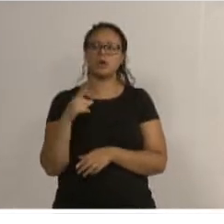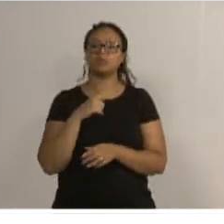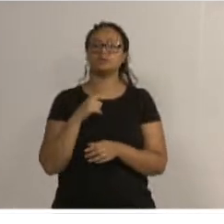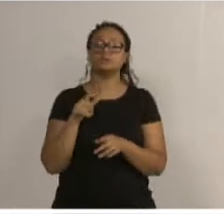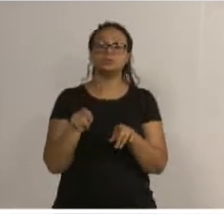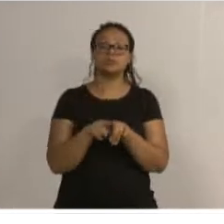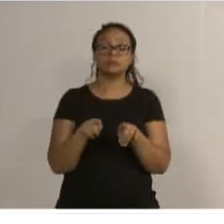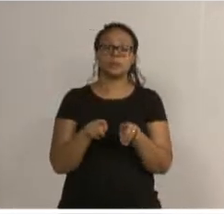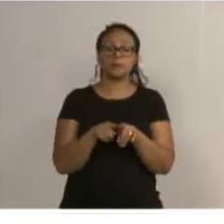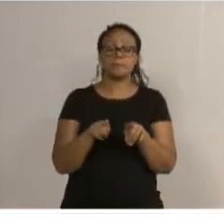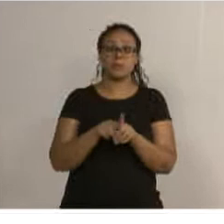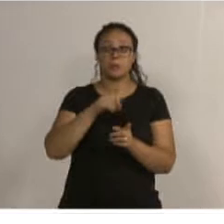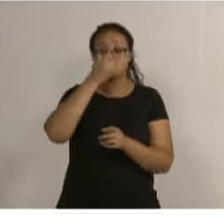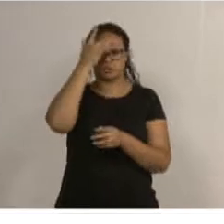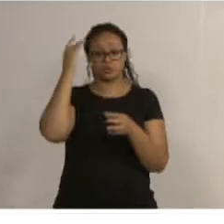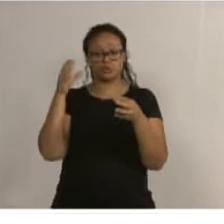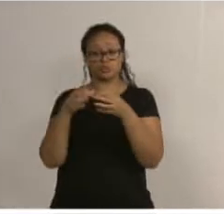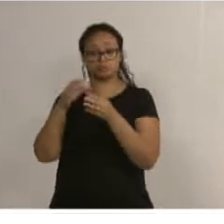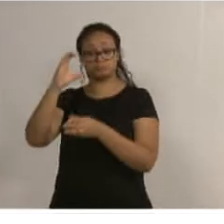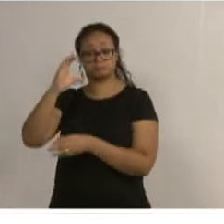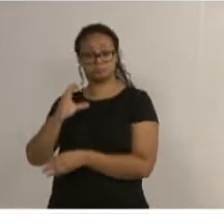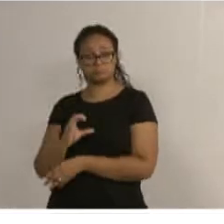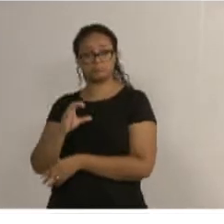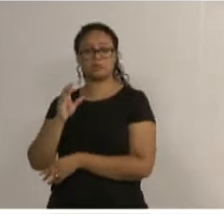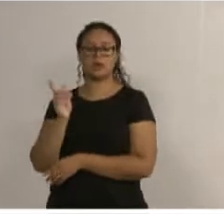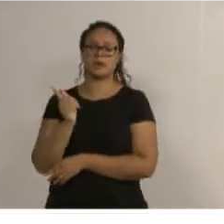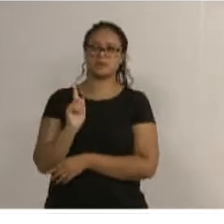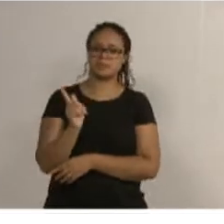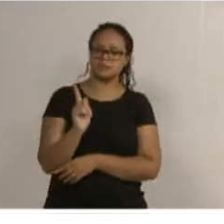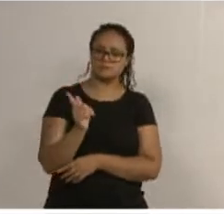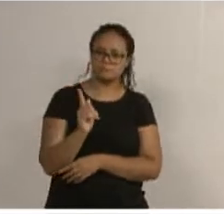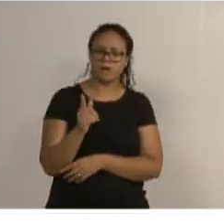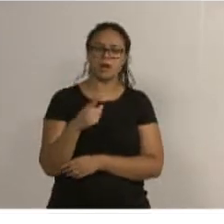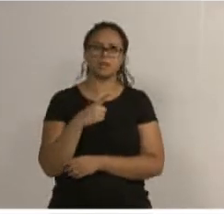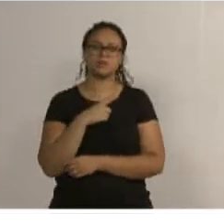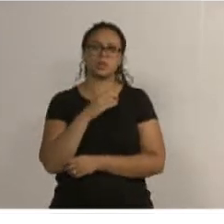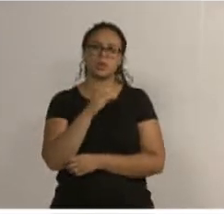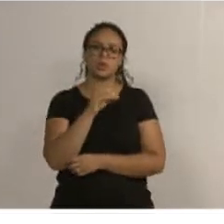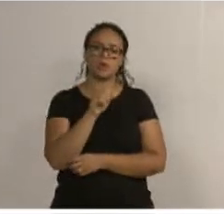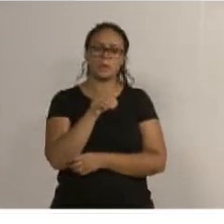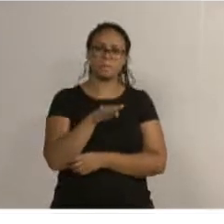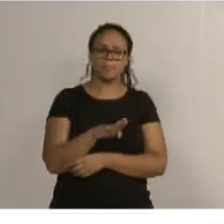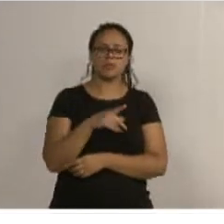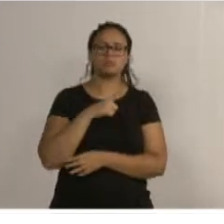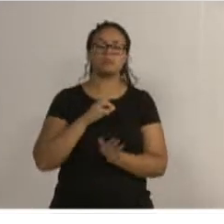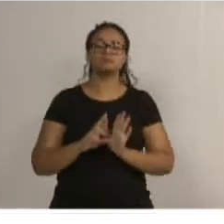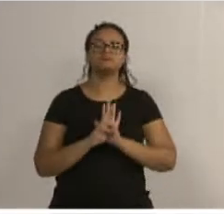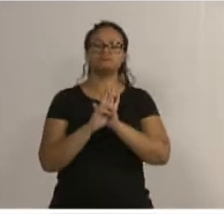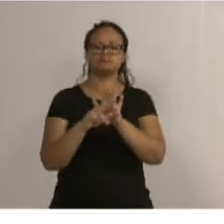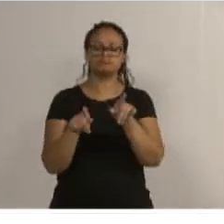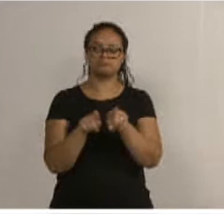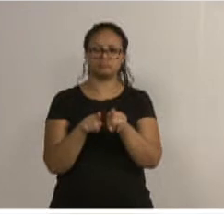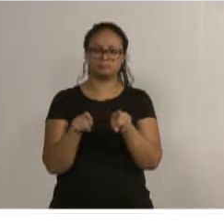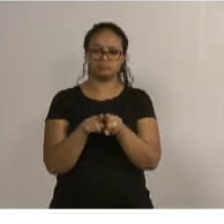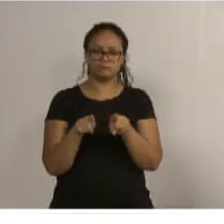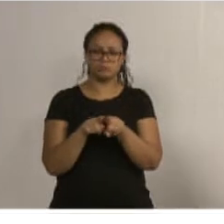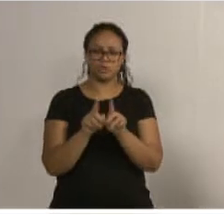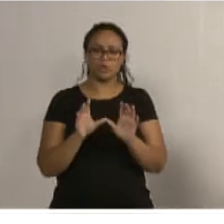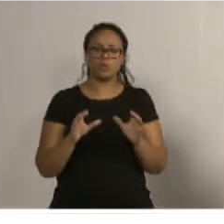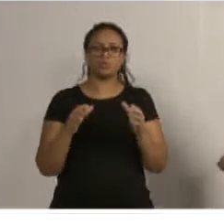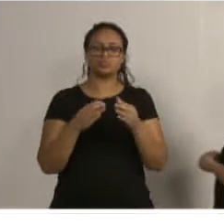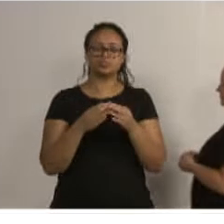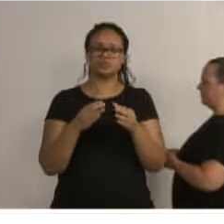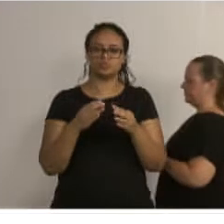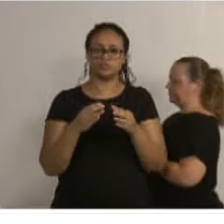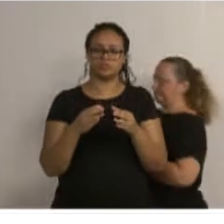pelos usuários, que tem de Gaspar, tem a OAB, tem o seu representante, com o Conselho Municipal